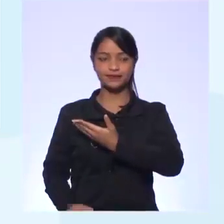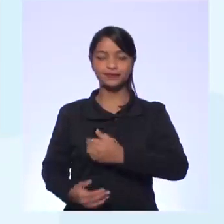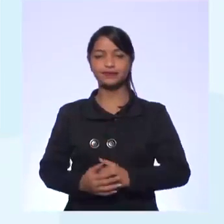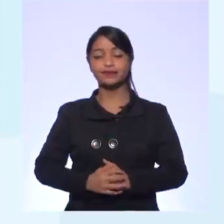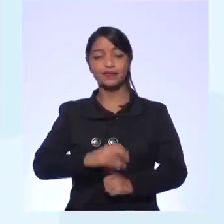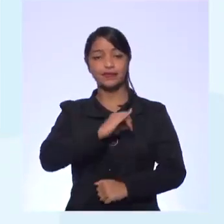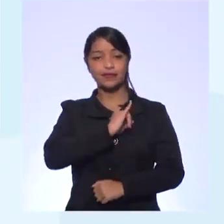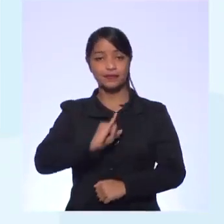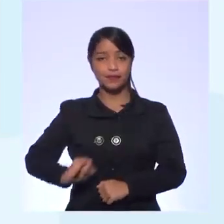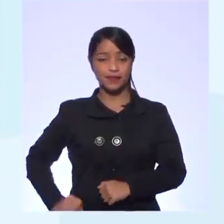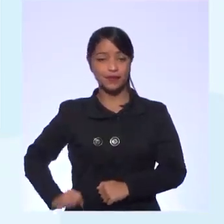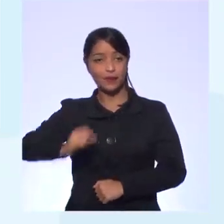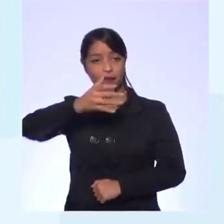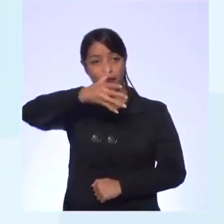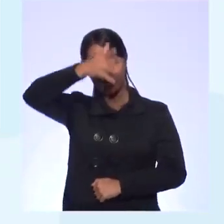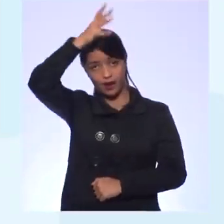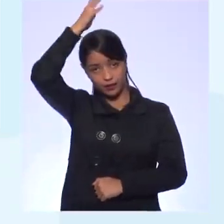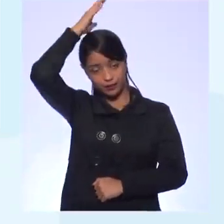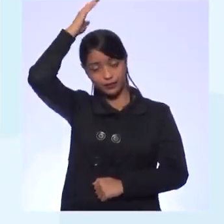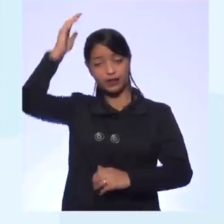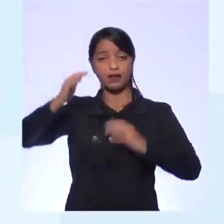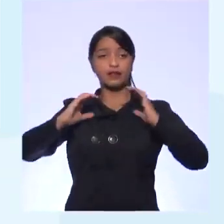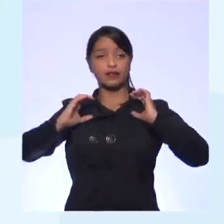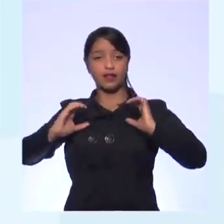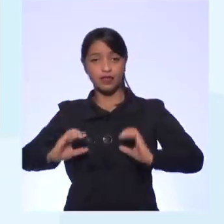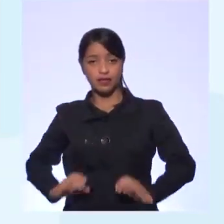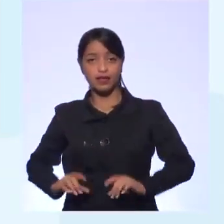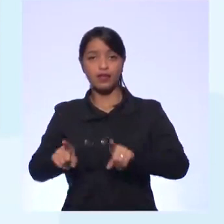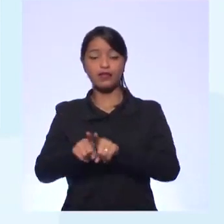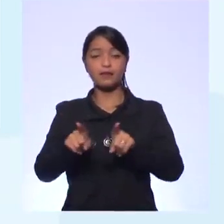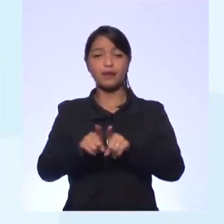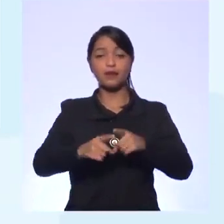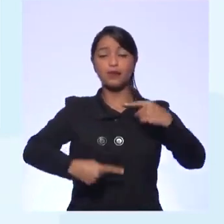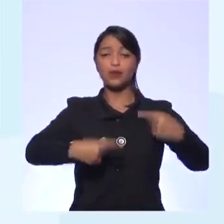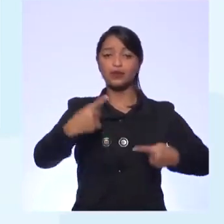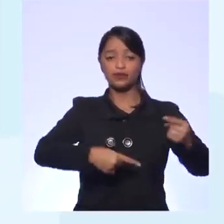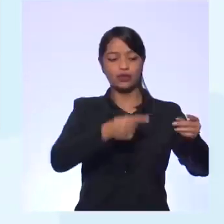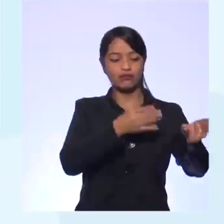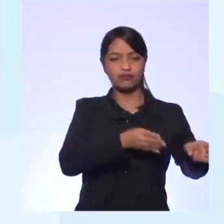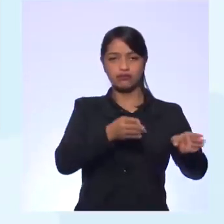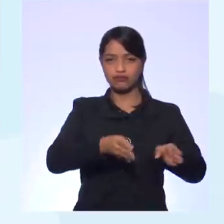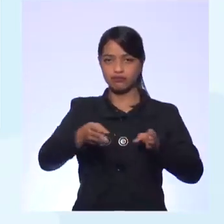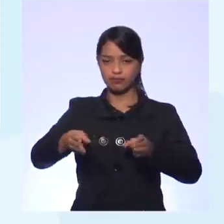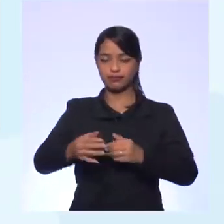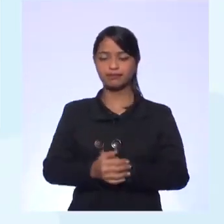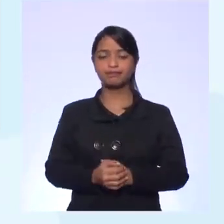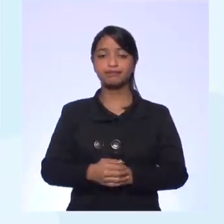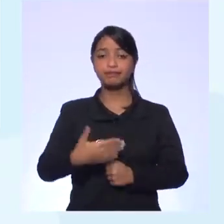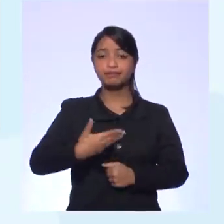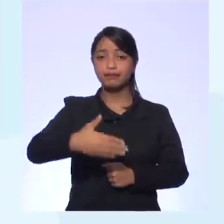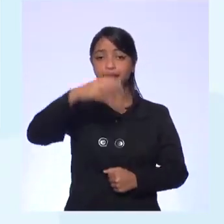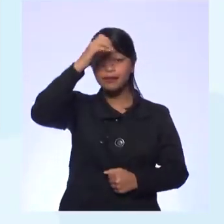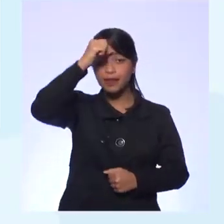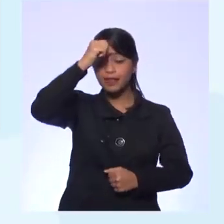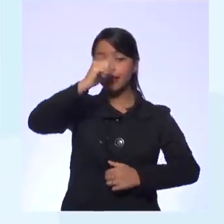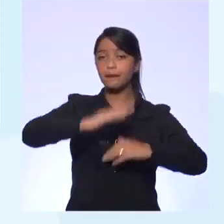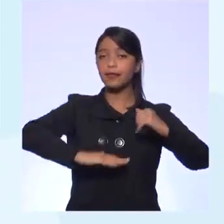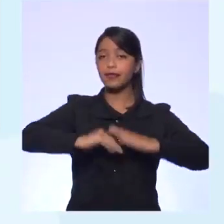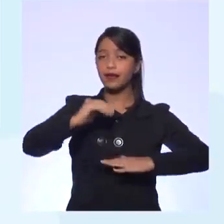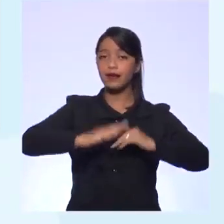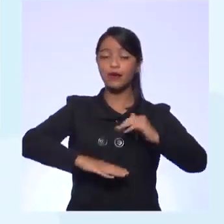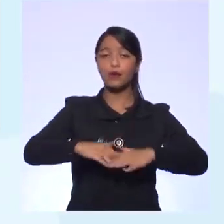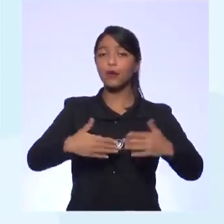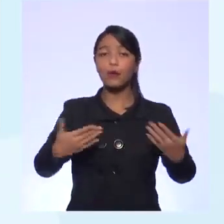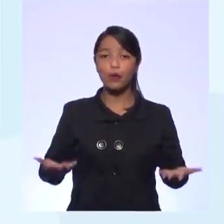Império Romano, cidadania e organização política. A habilidade que iremos trabalhar com